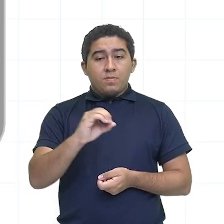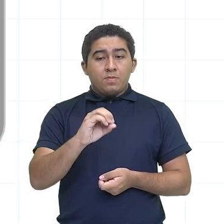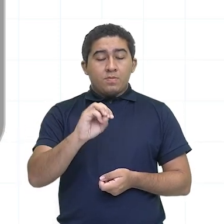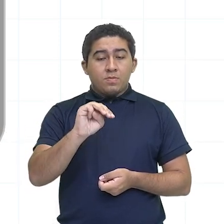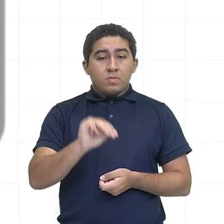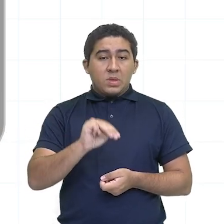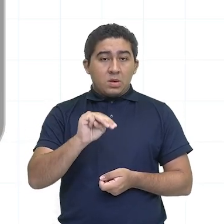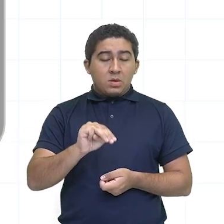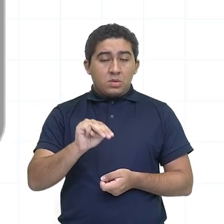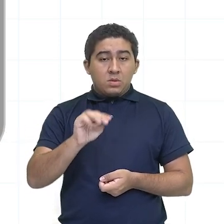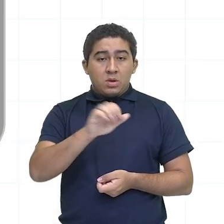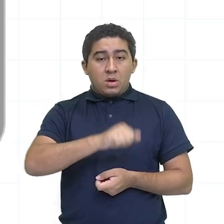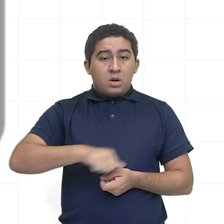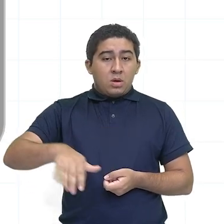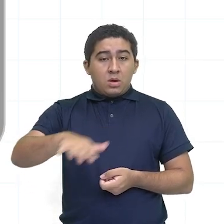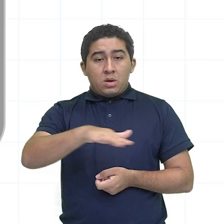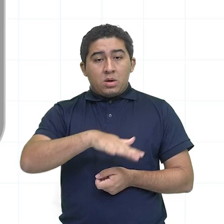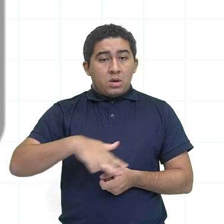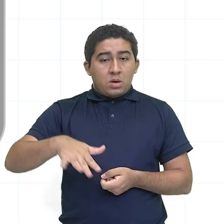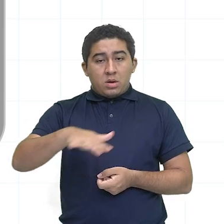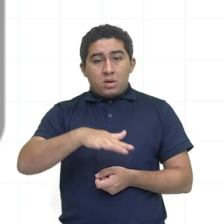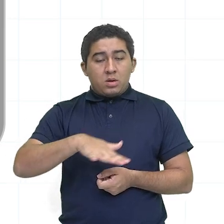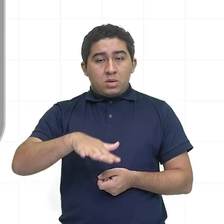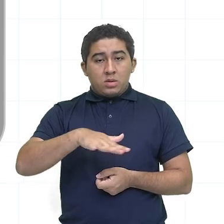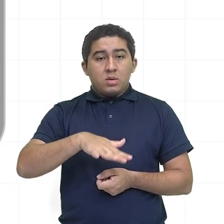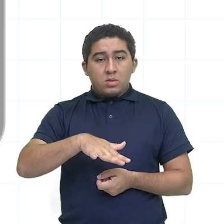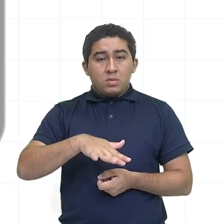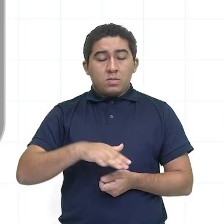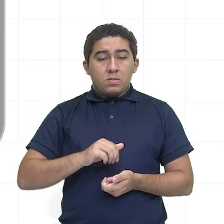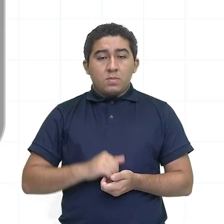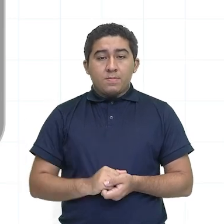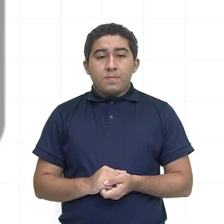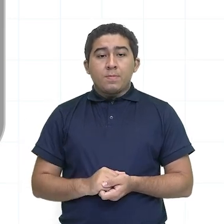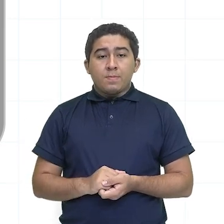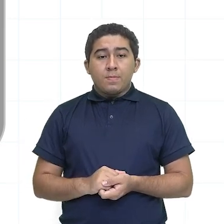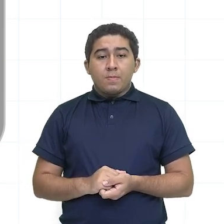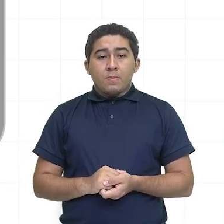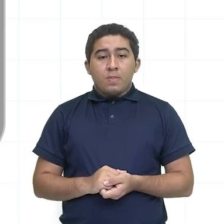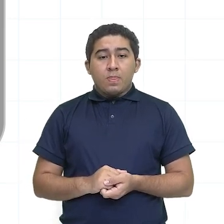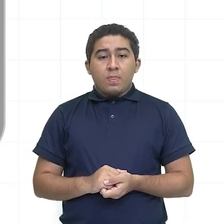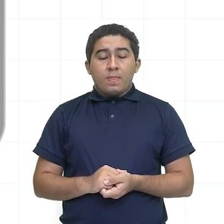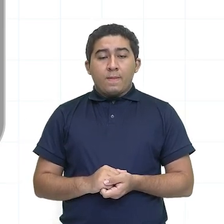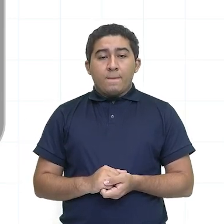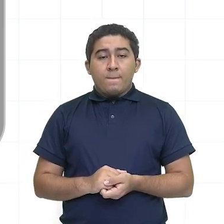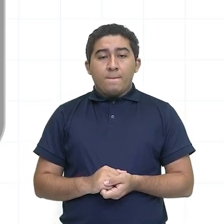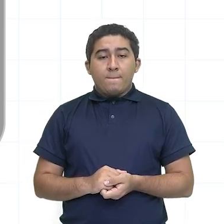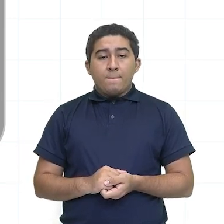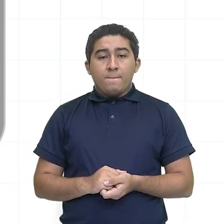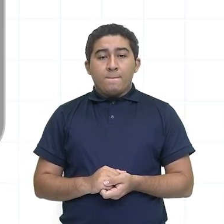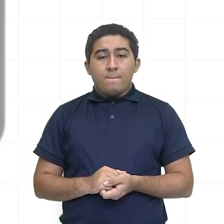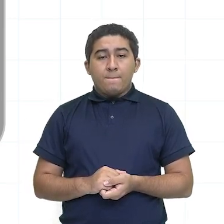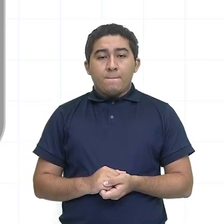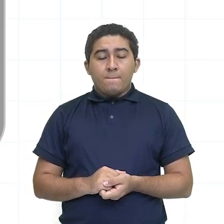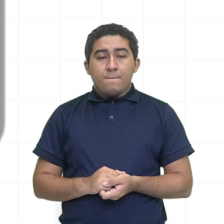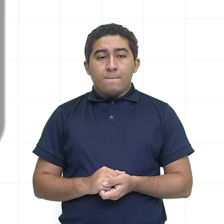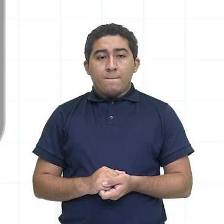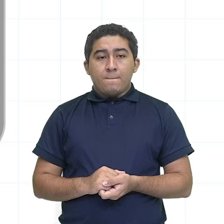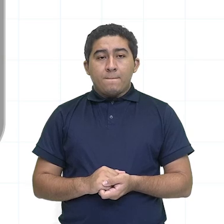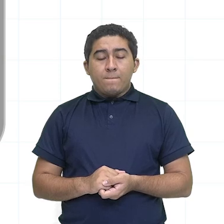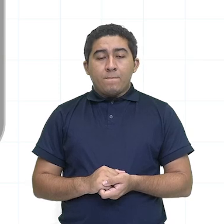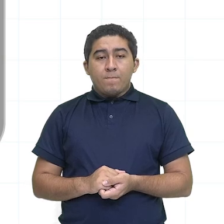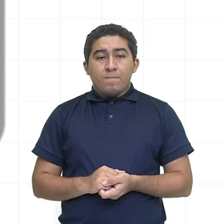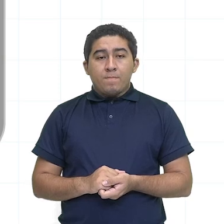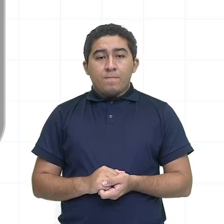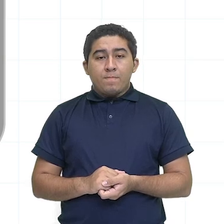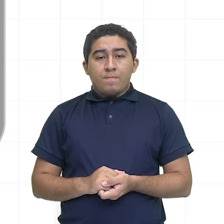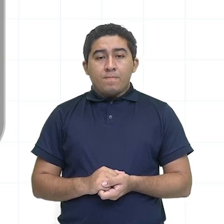campo, esse campo tem de comprimento, né? E aí eu posso aqui, ó, continuar